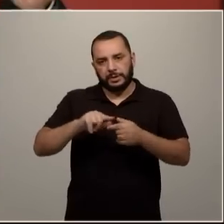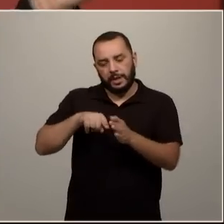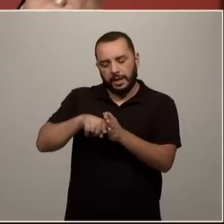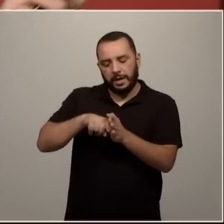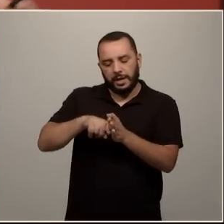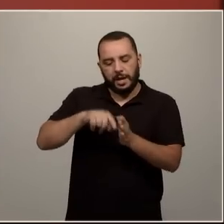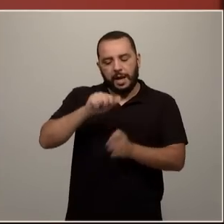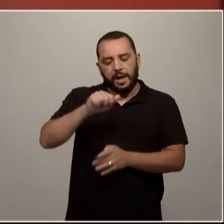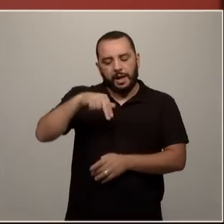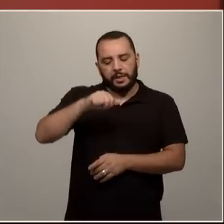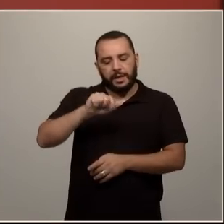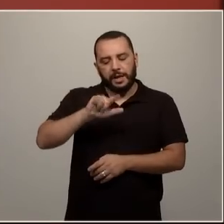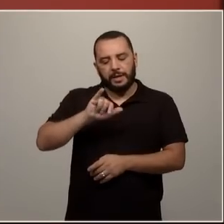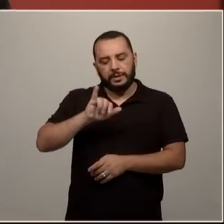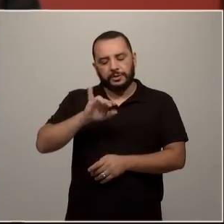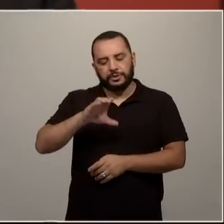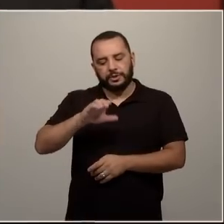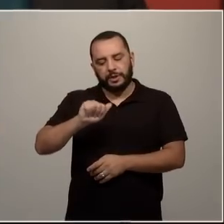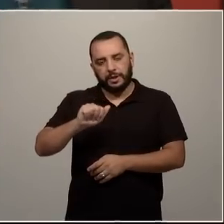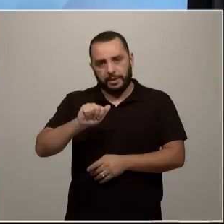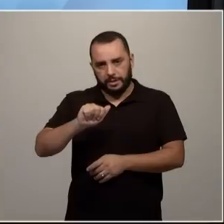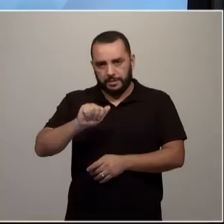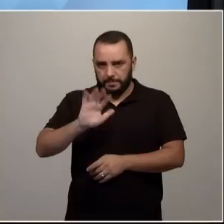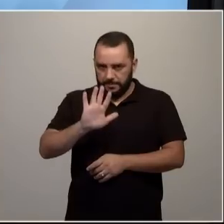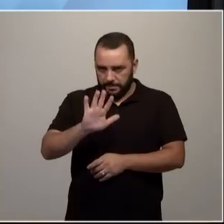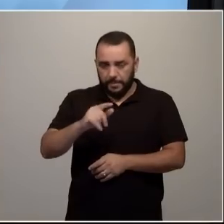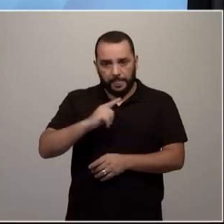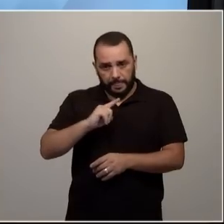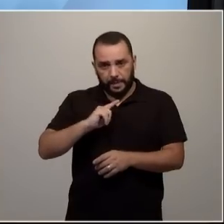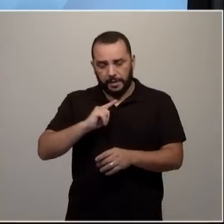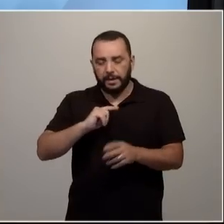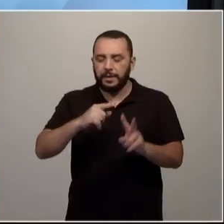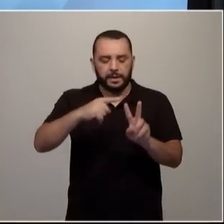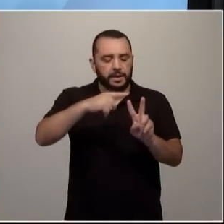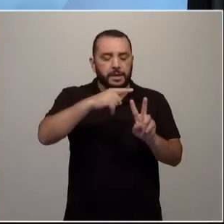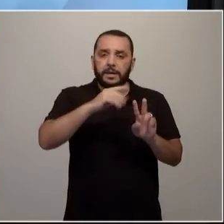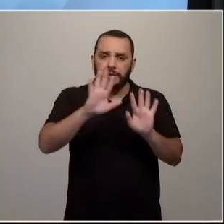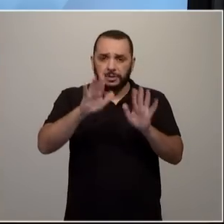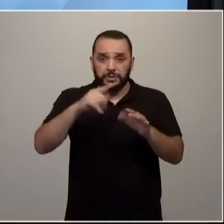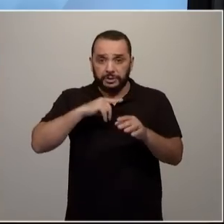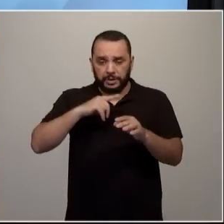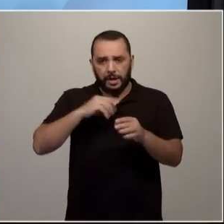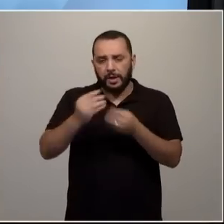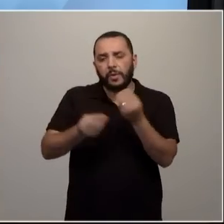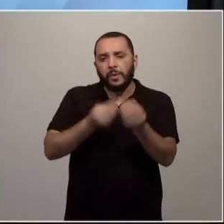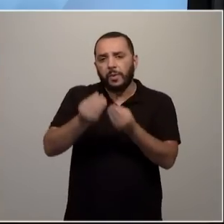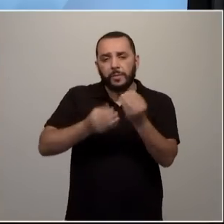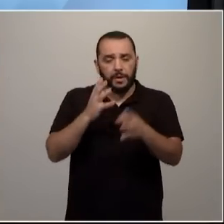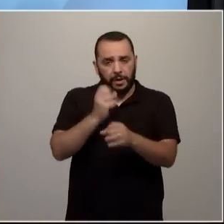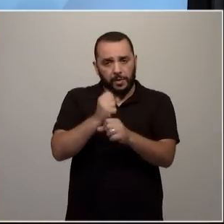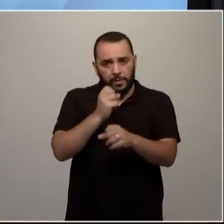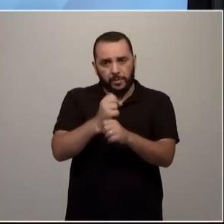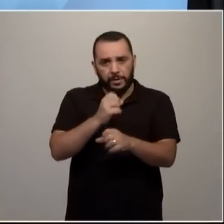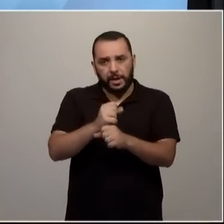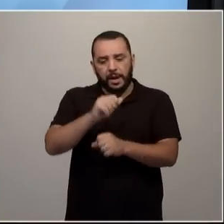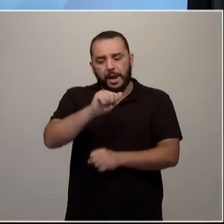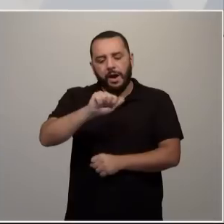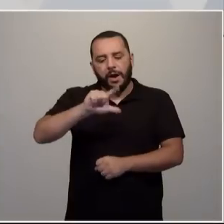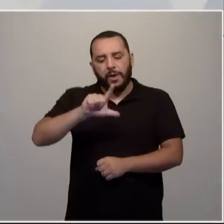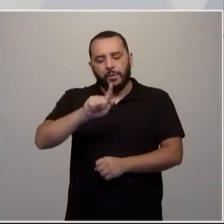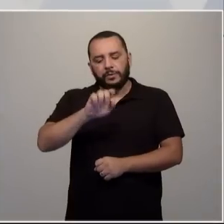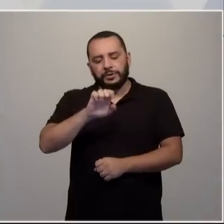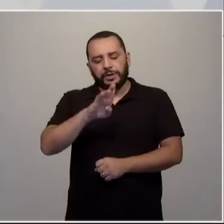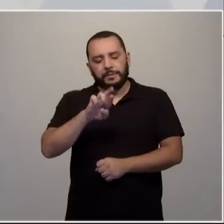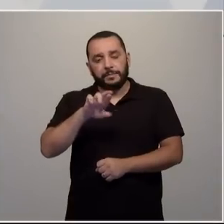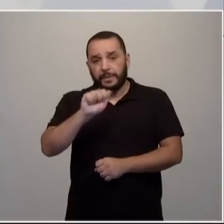Essa álgebra toda funciona também para o conceito de perpendicularismo. eu sei dizer quando que dois